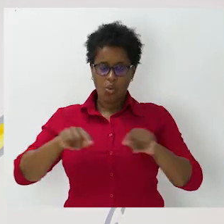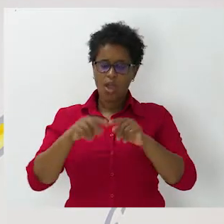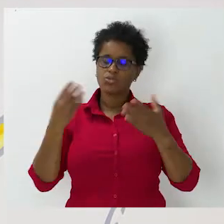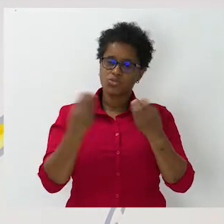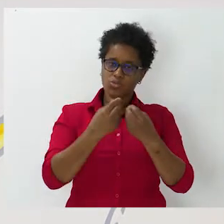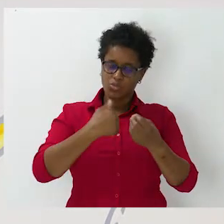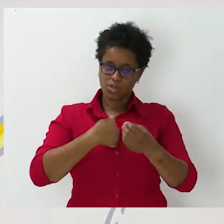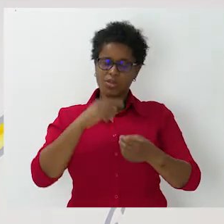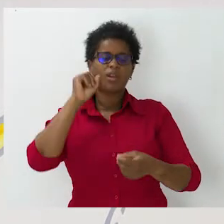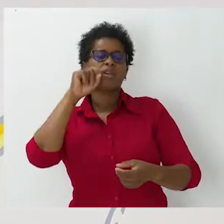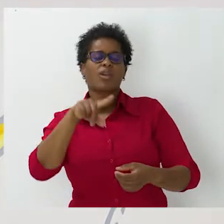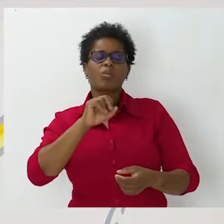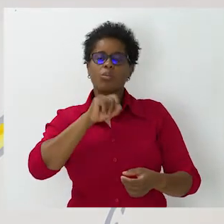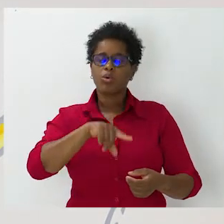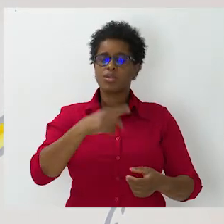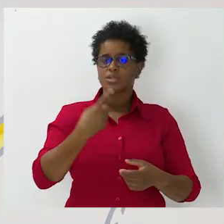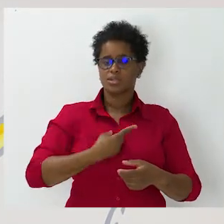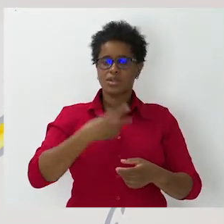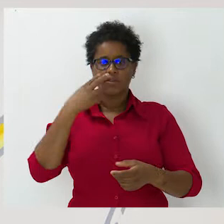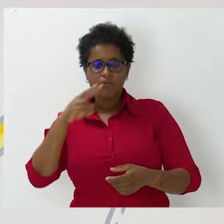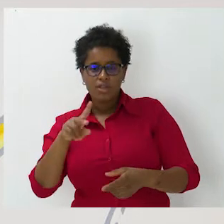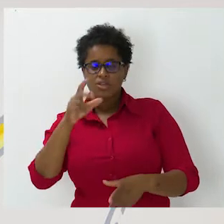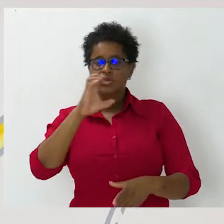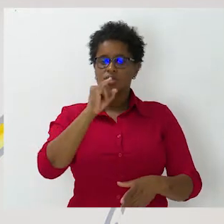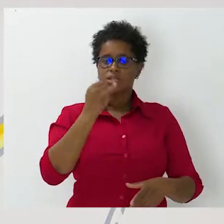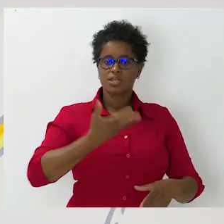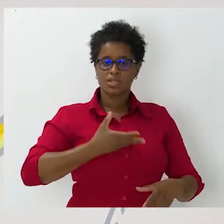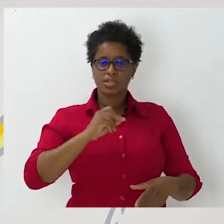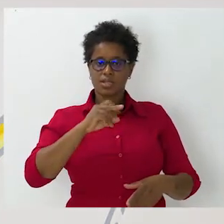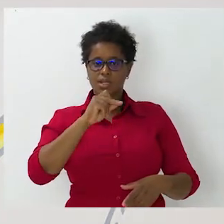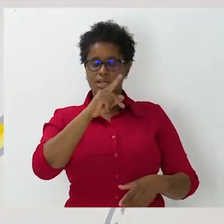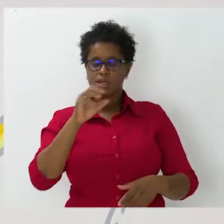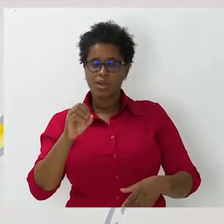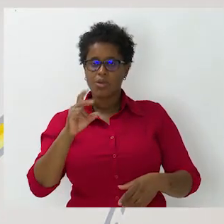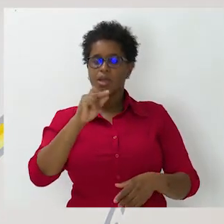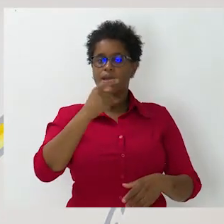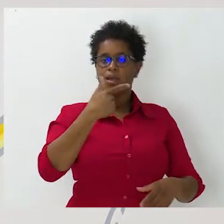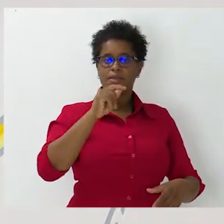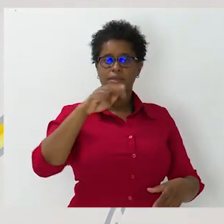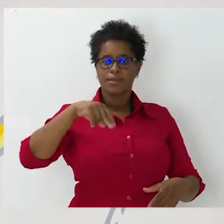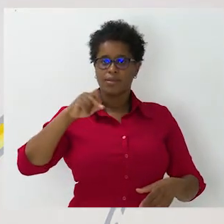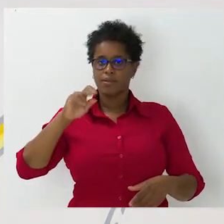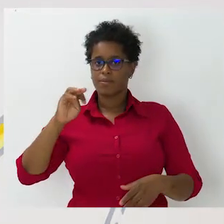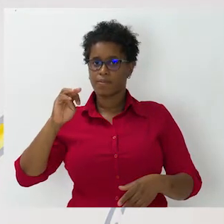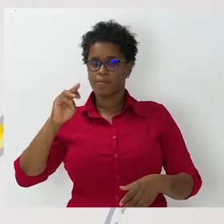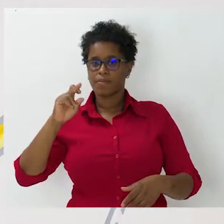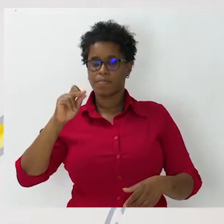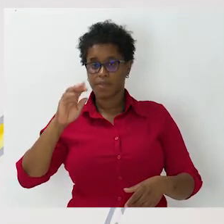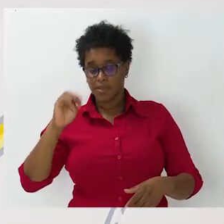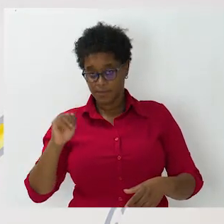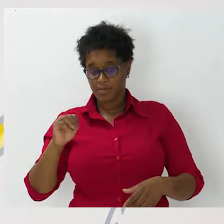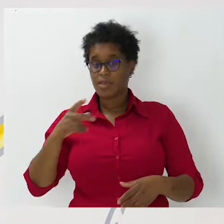comigo. Quem podia ser considerado cidadão em Atenas? E a